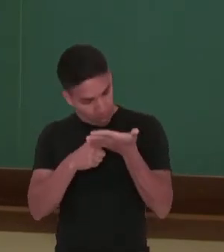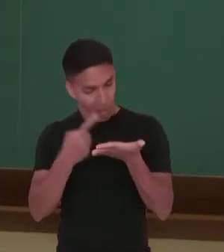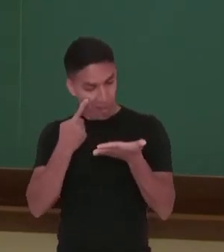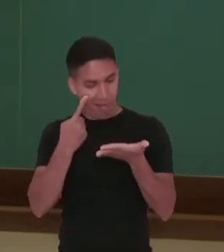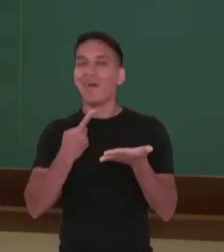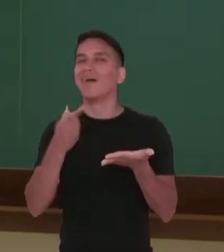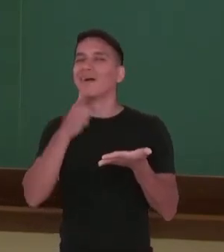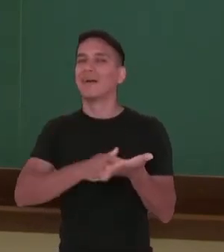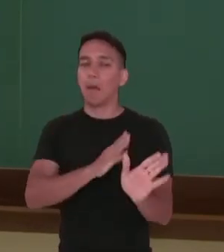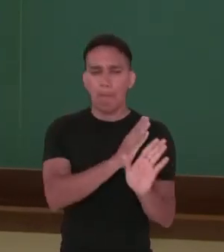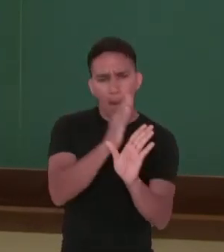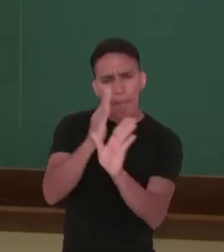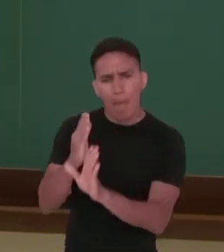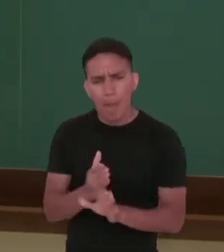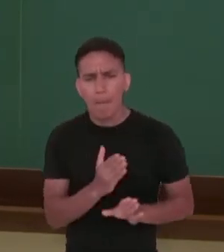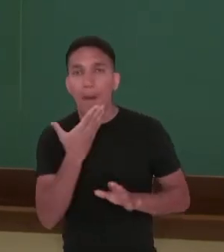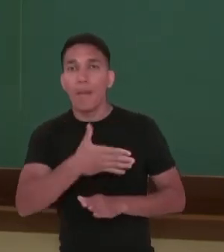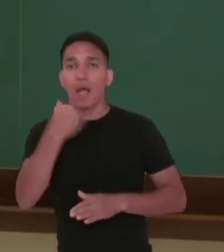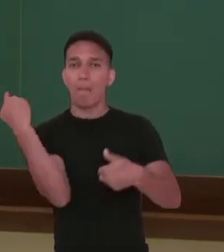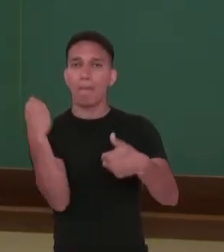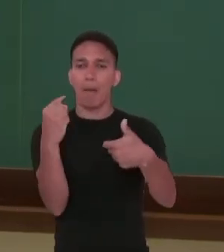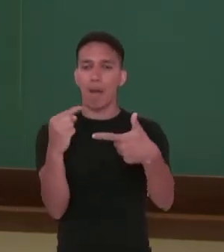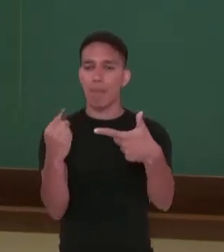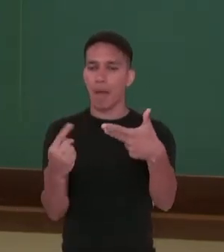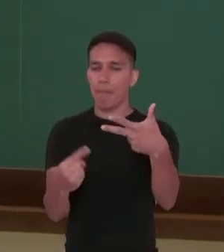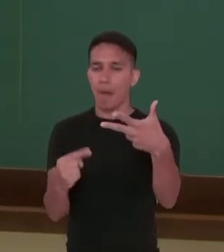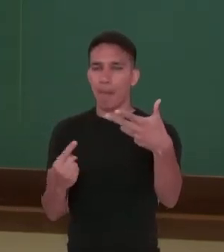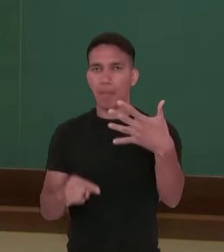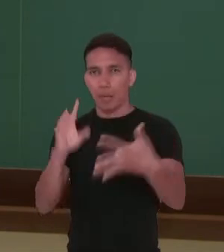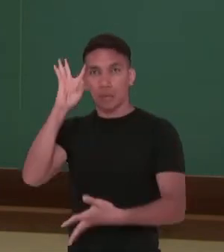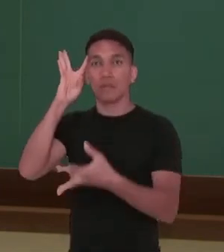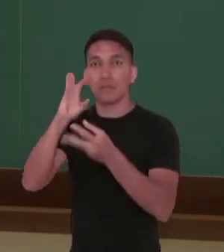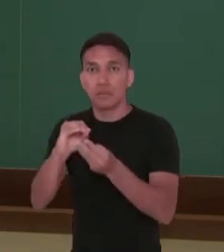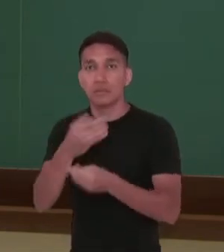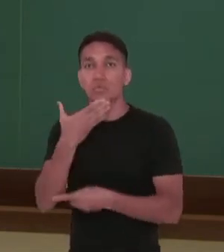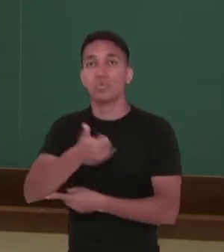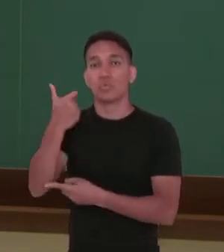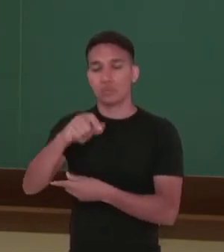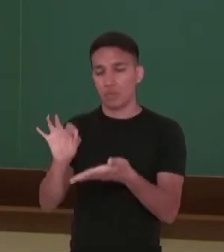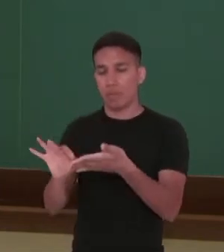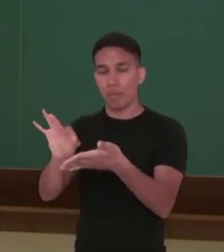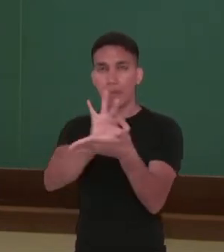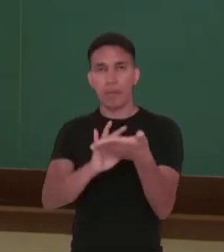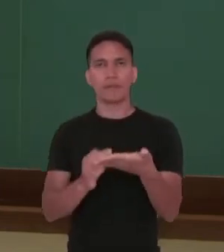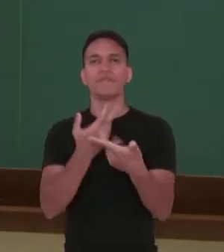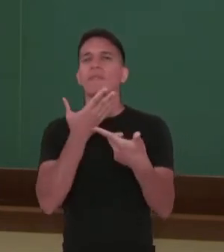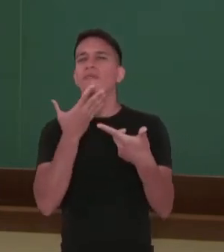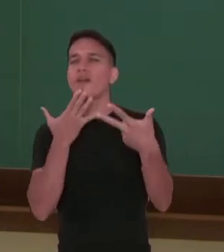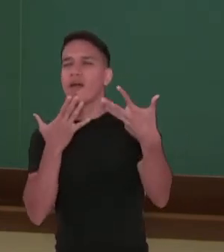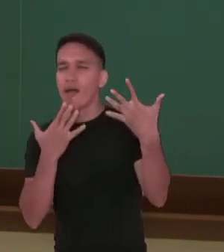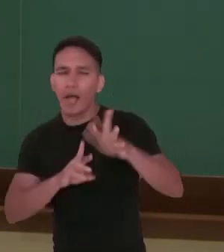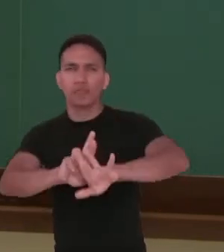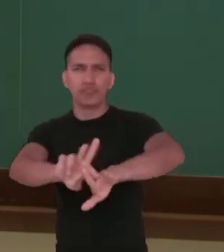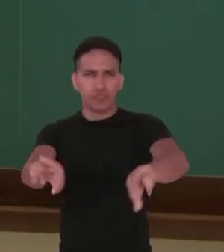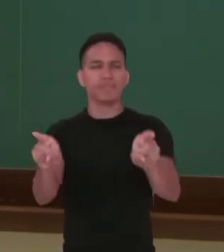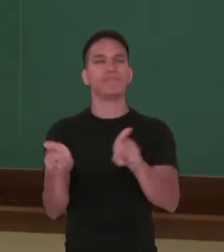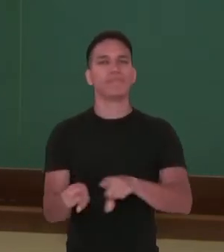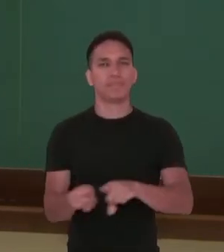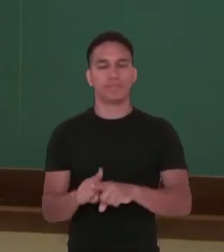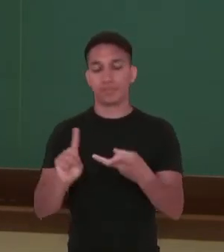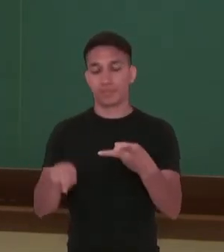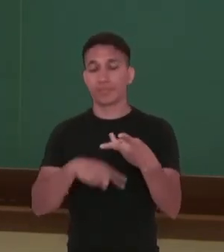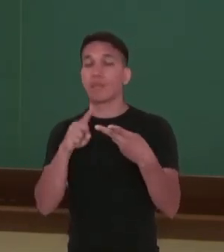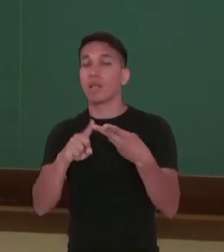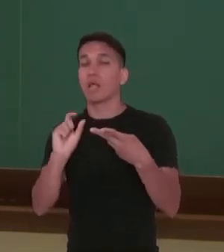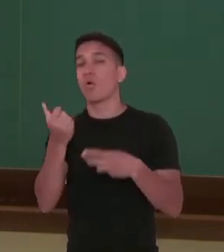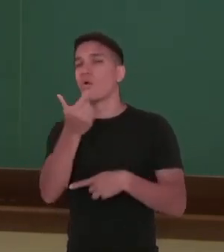uma identificação melhor e uma leitura melhor daquele mapa. Cores diferentes, símbolos que